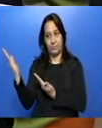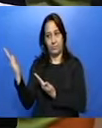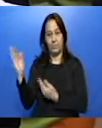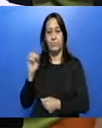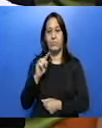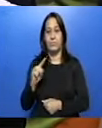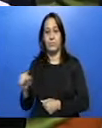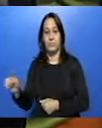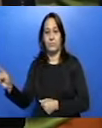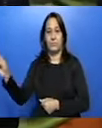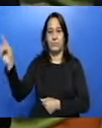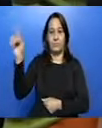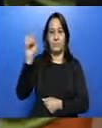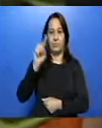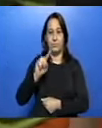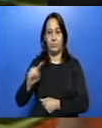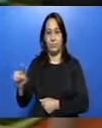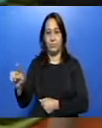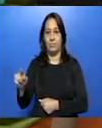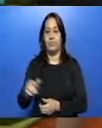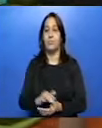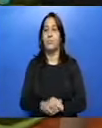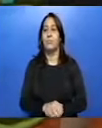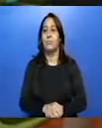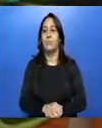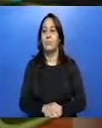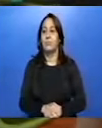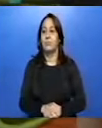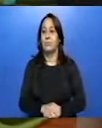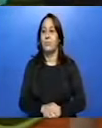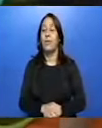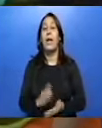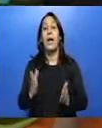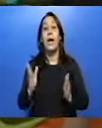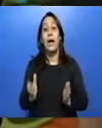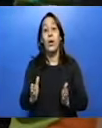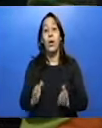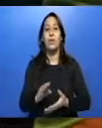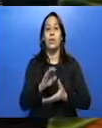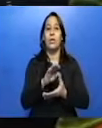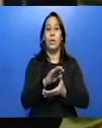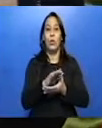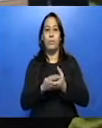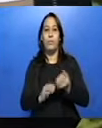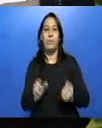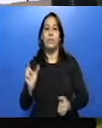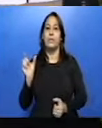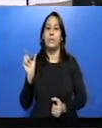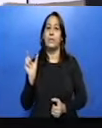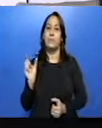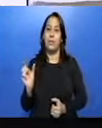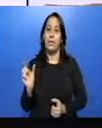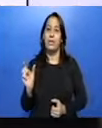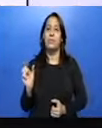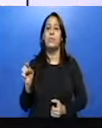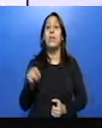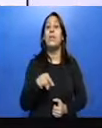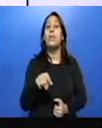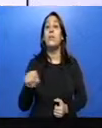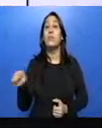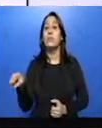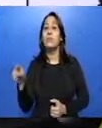arado, furo. Então, agora nós vamos copiar. Copie as palavras que você